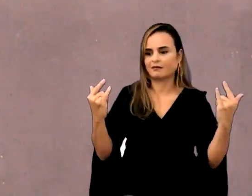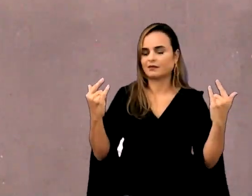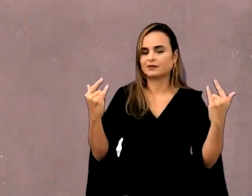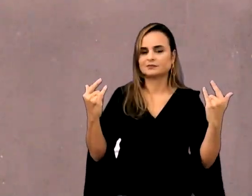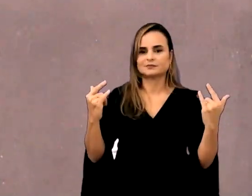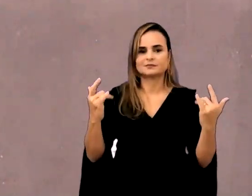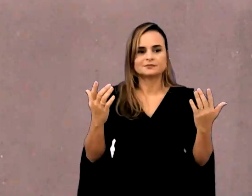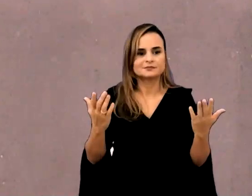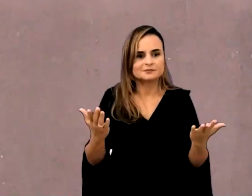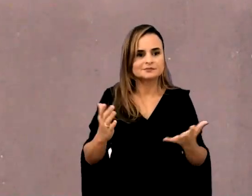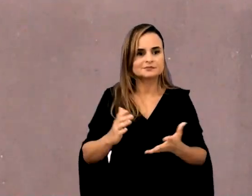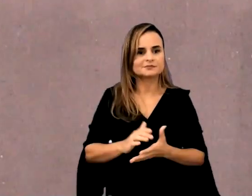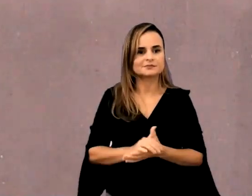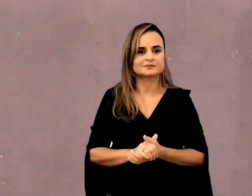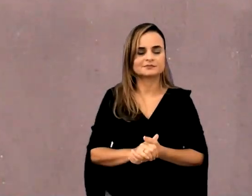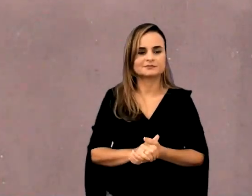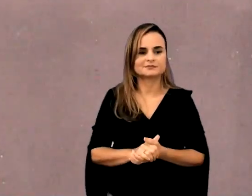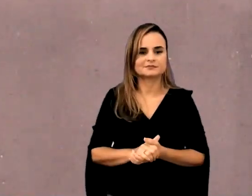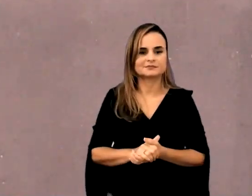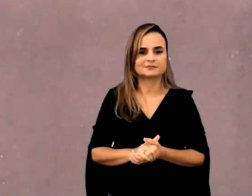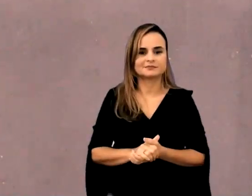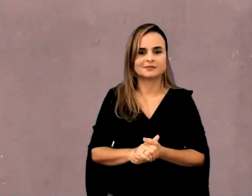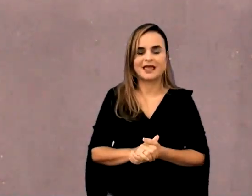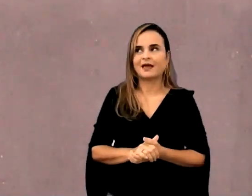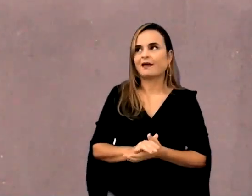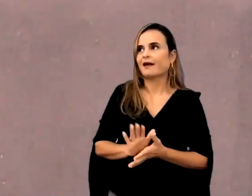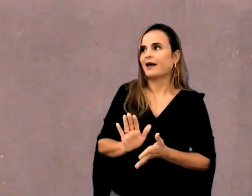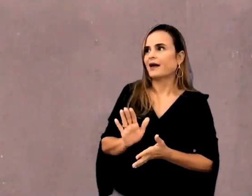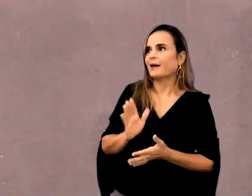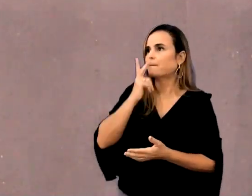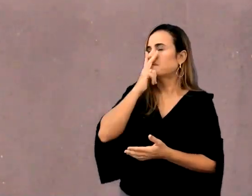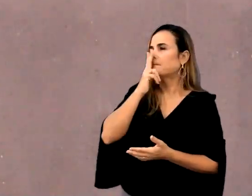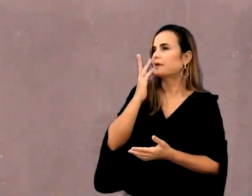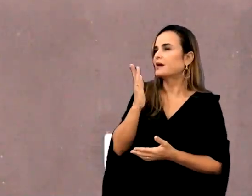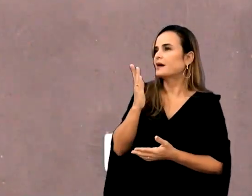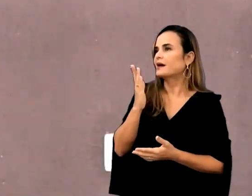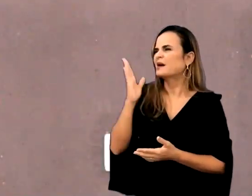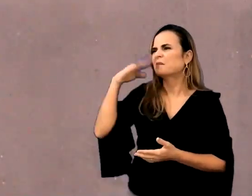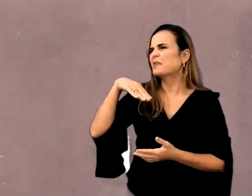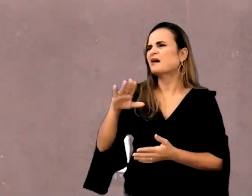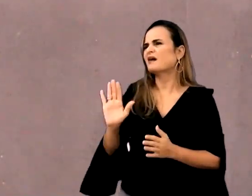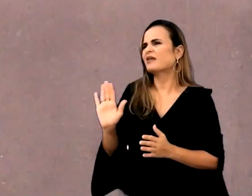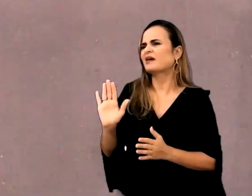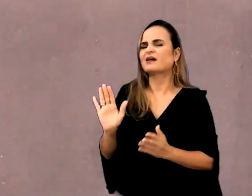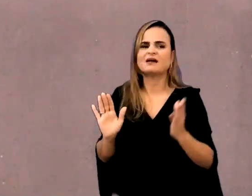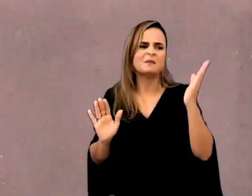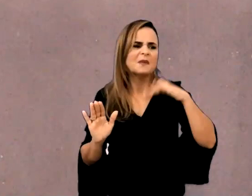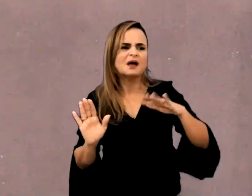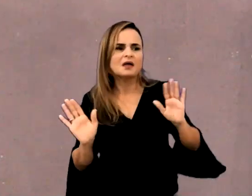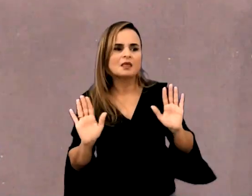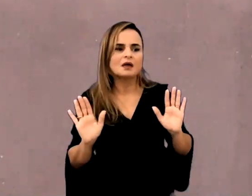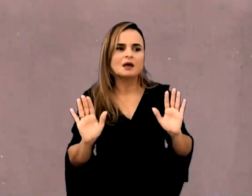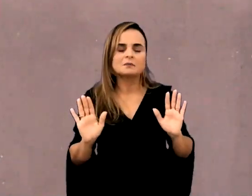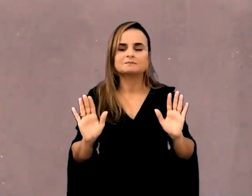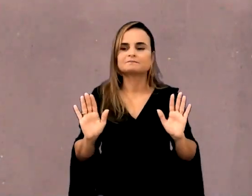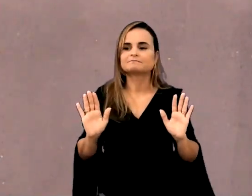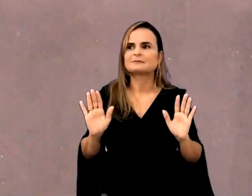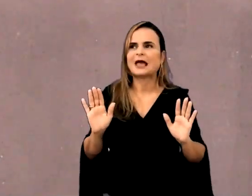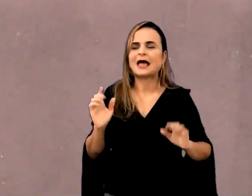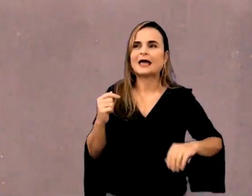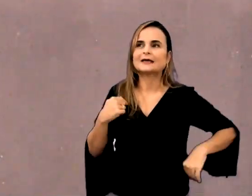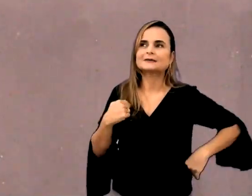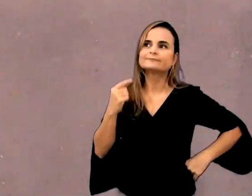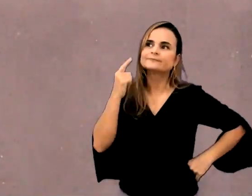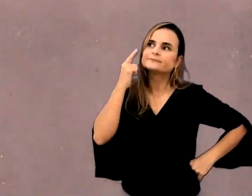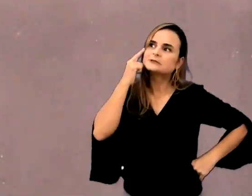aparentemente não parece mal, mas você começa a pensar,